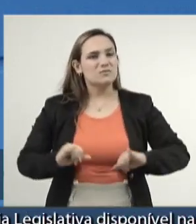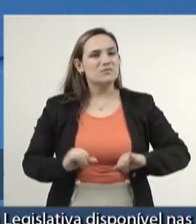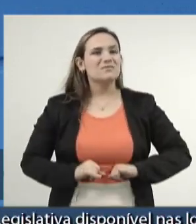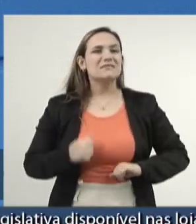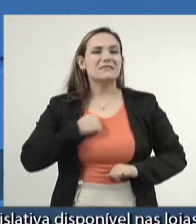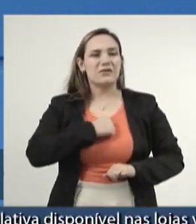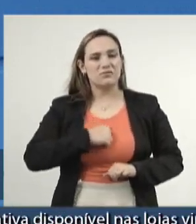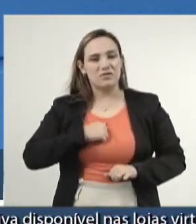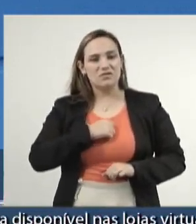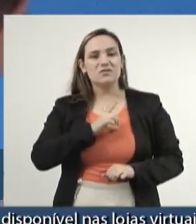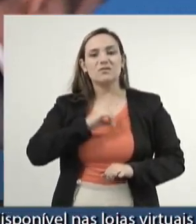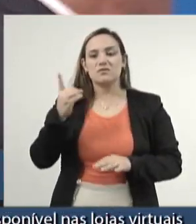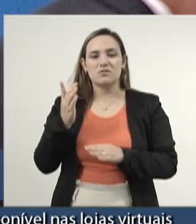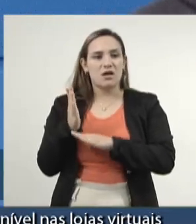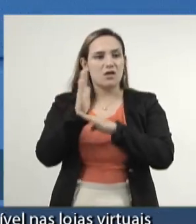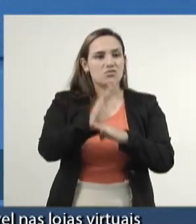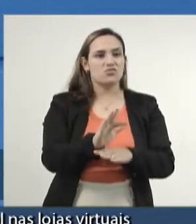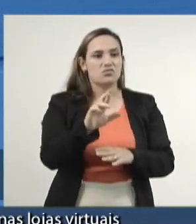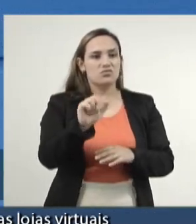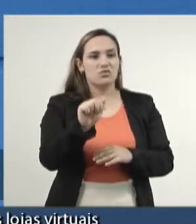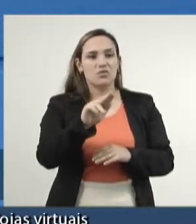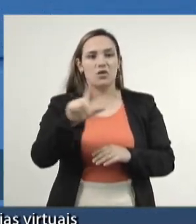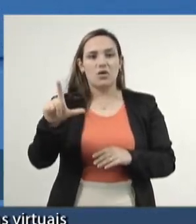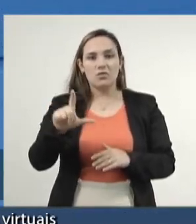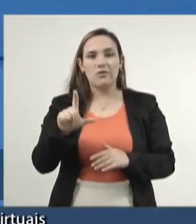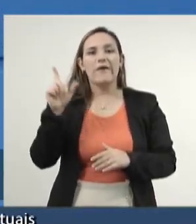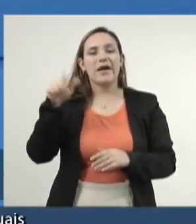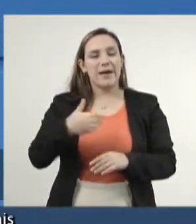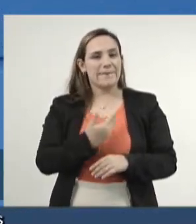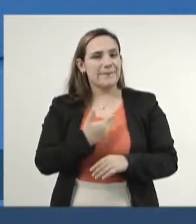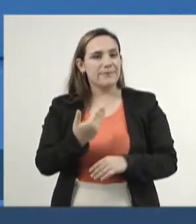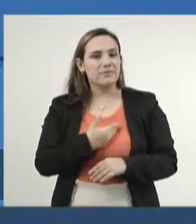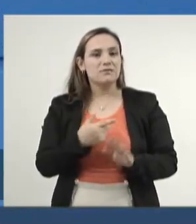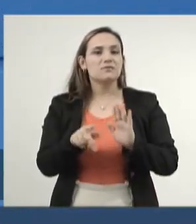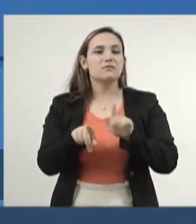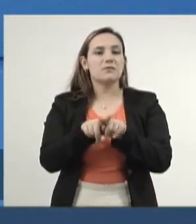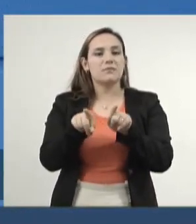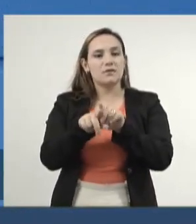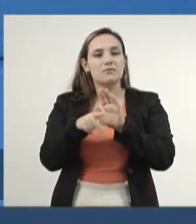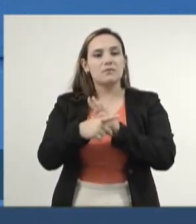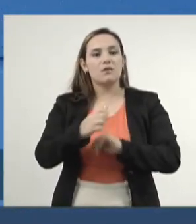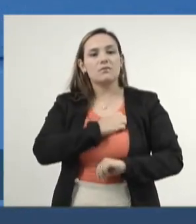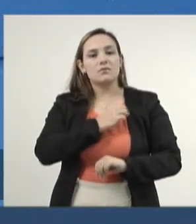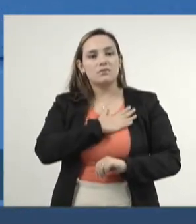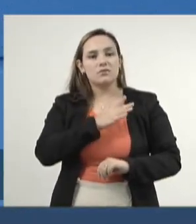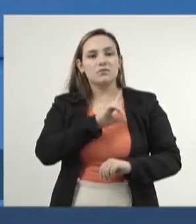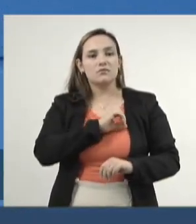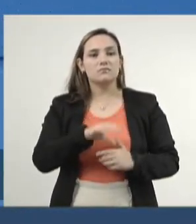dê força ao Raul, um grande amigo nosso, amigo do Coronel Davi,